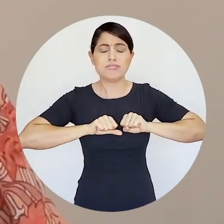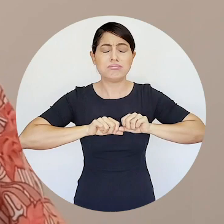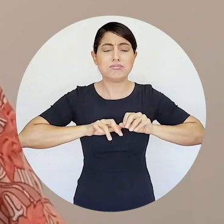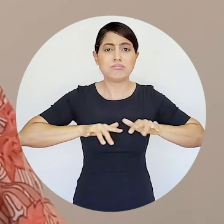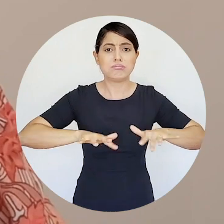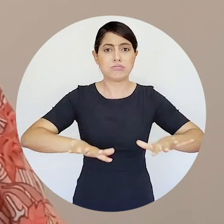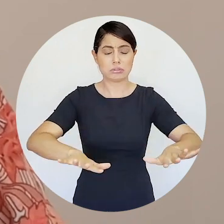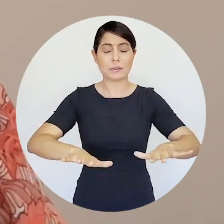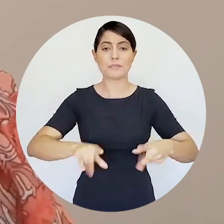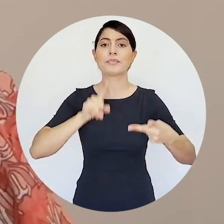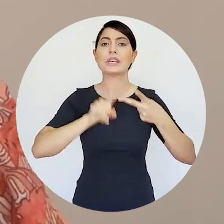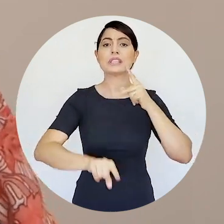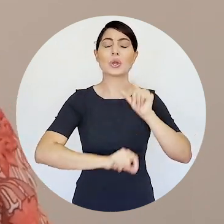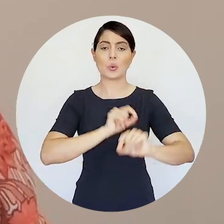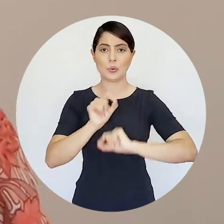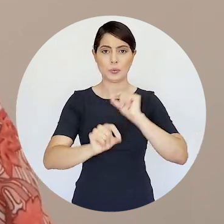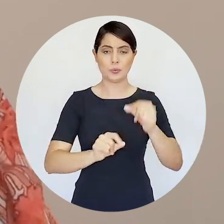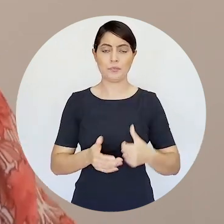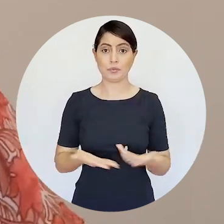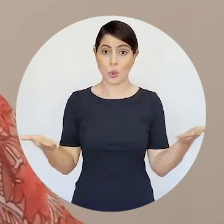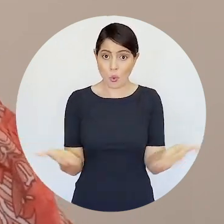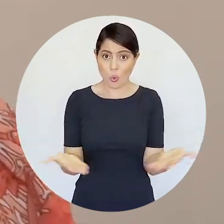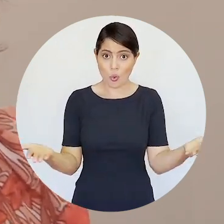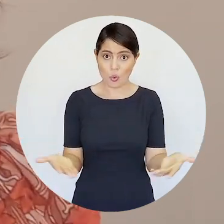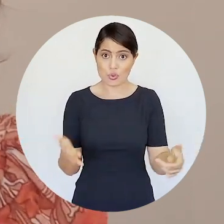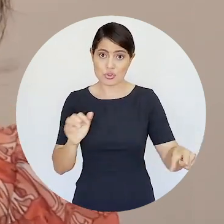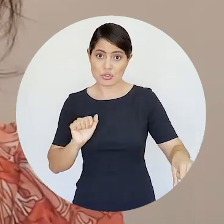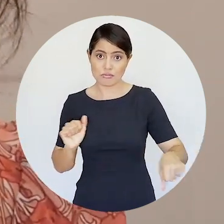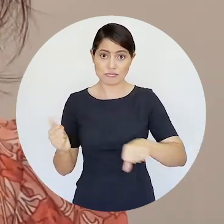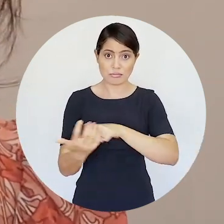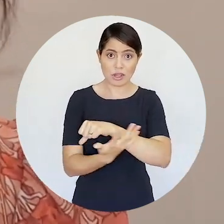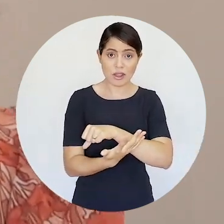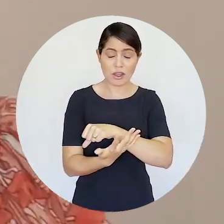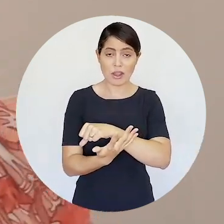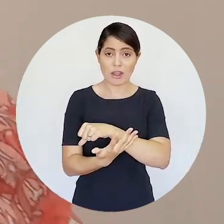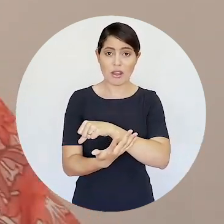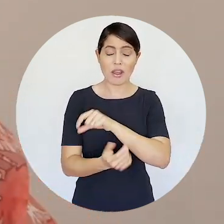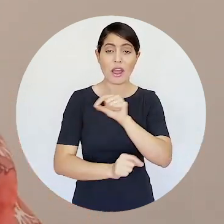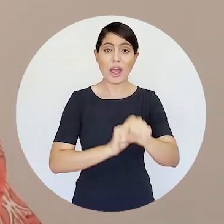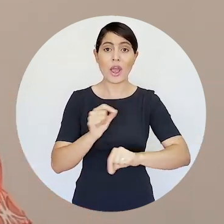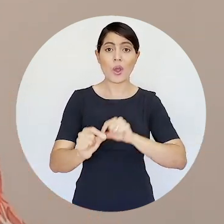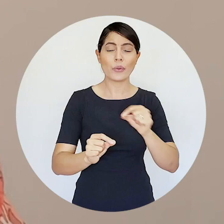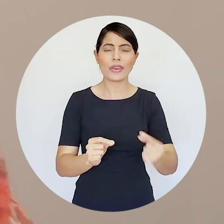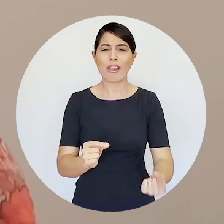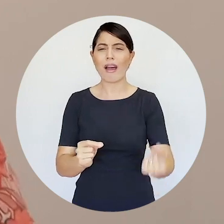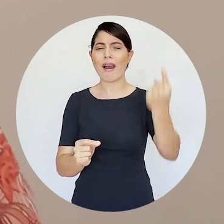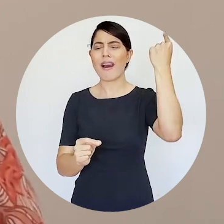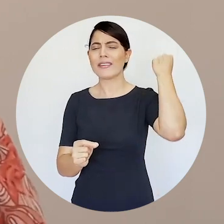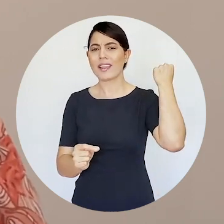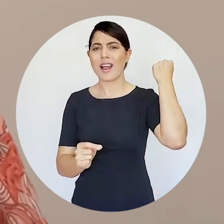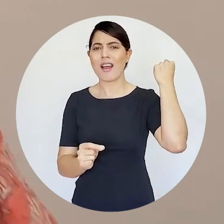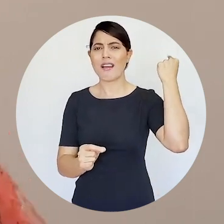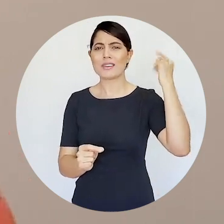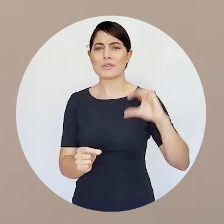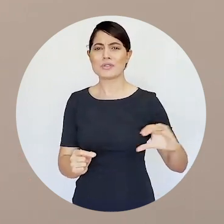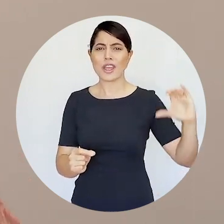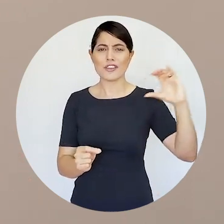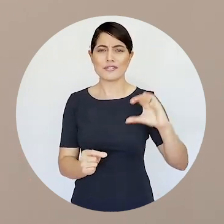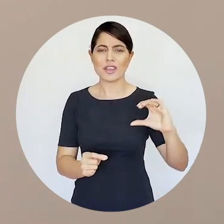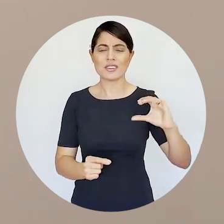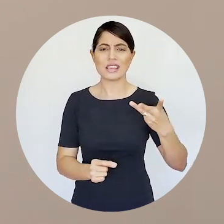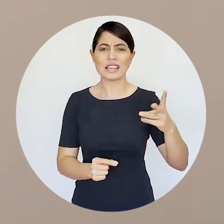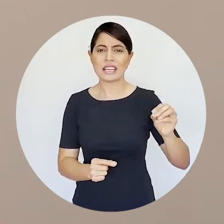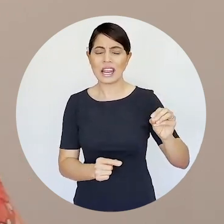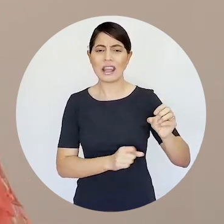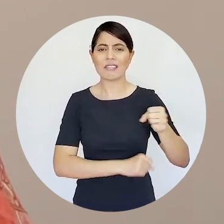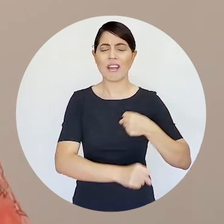de milhões de pessoas. Segundo, porque o que está acontecendo agora é exatamente aquilo que os cientistas há 30,